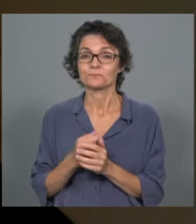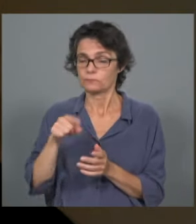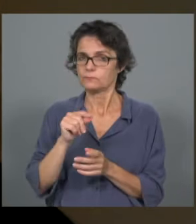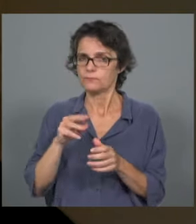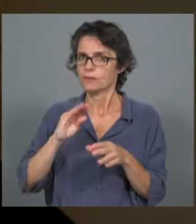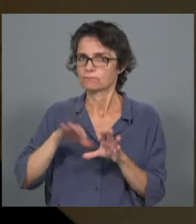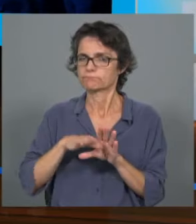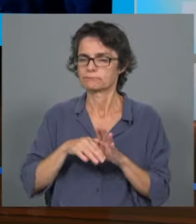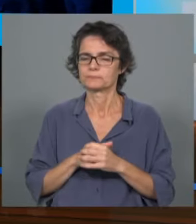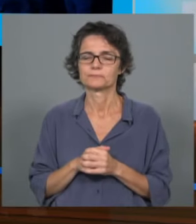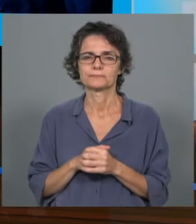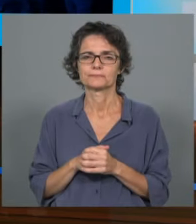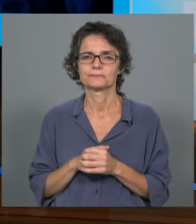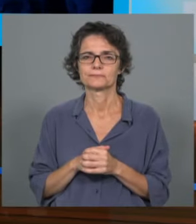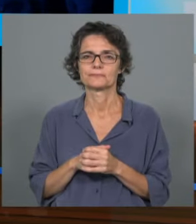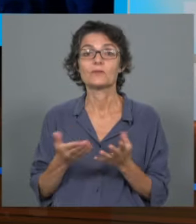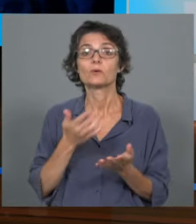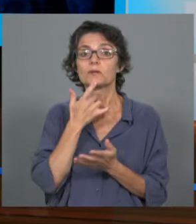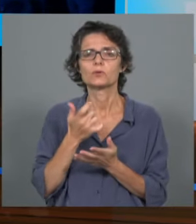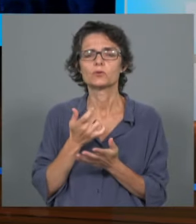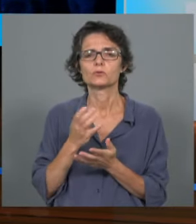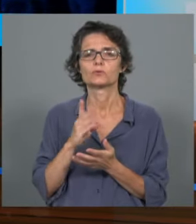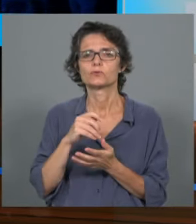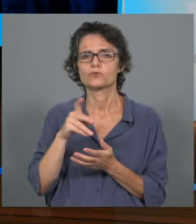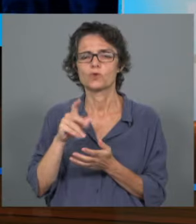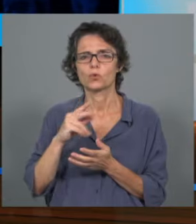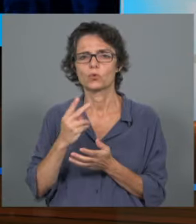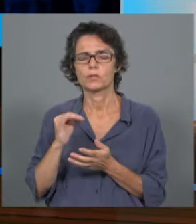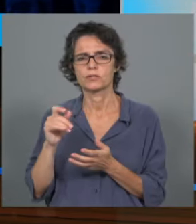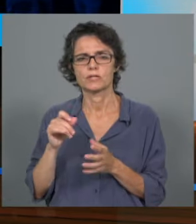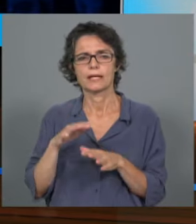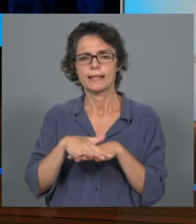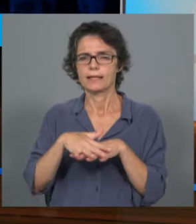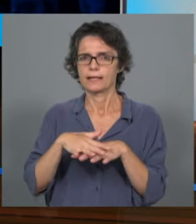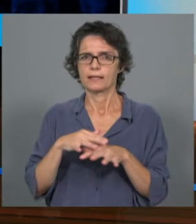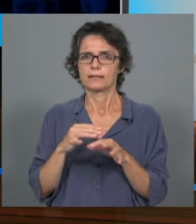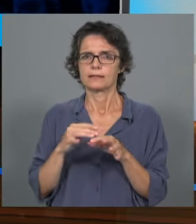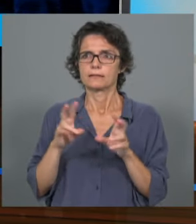Fontes, a rede Cuidar da Casa Comum terá também,